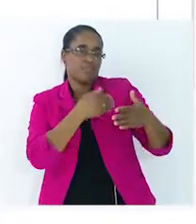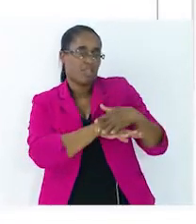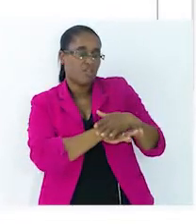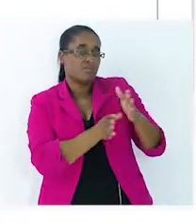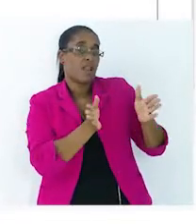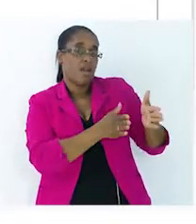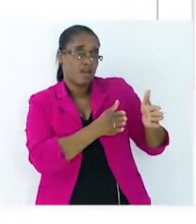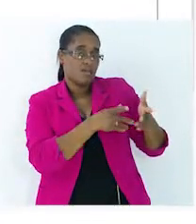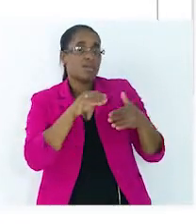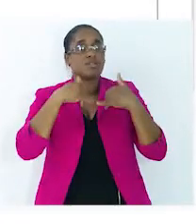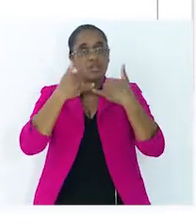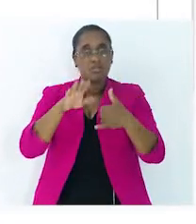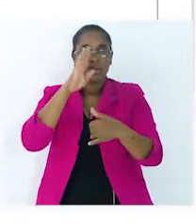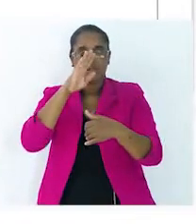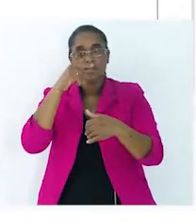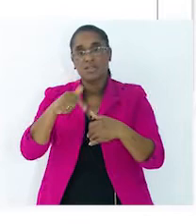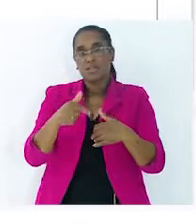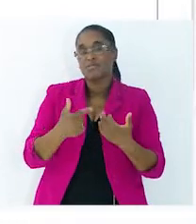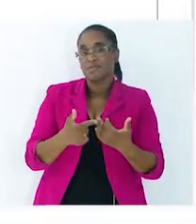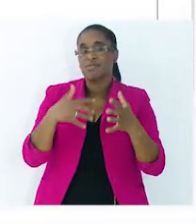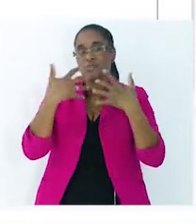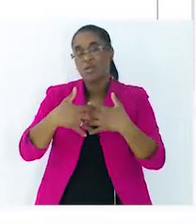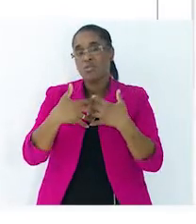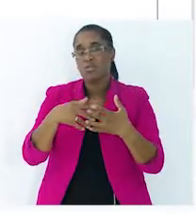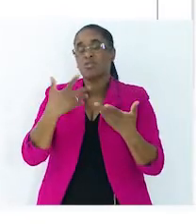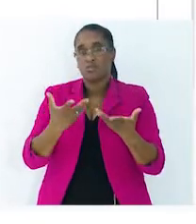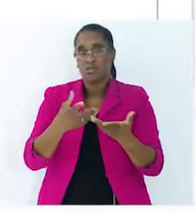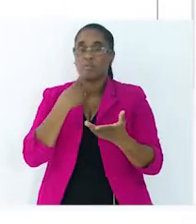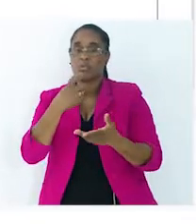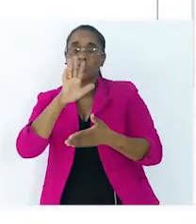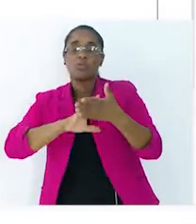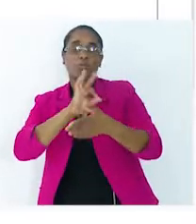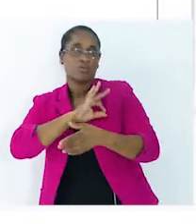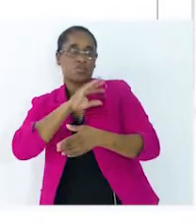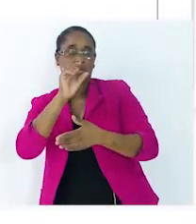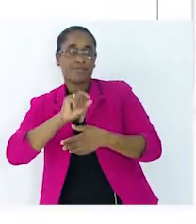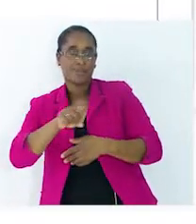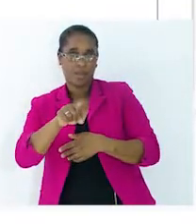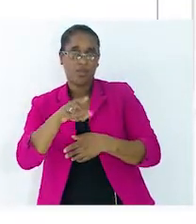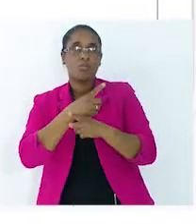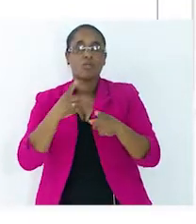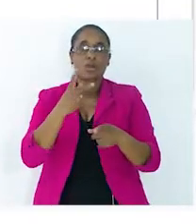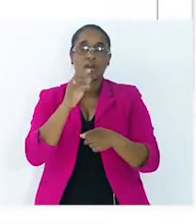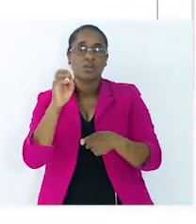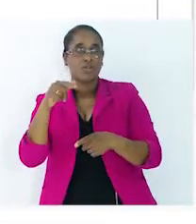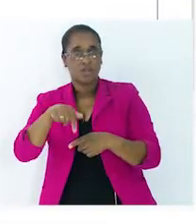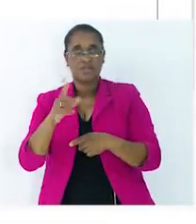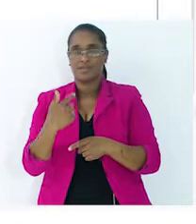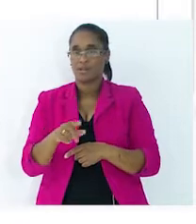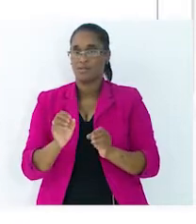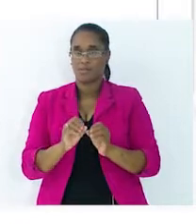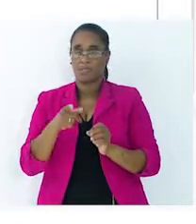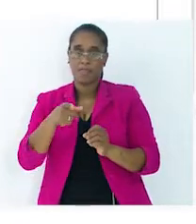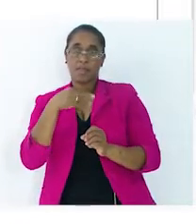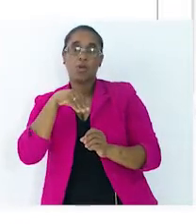alguma dúvida, pergunta ao teu professor o porquê que o vós aqui não está, está bem? Esses são os pronomes que tu vais ter que